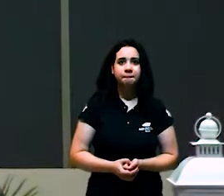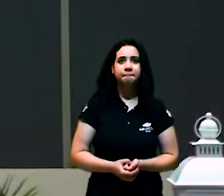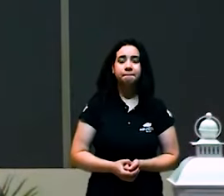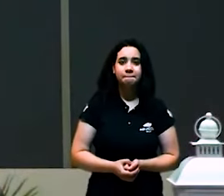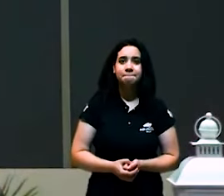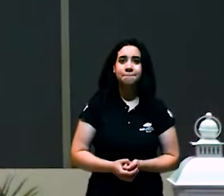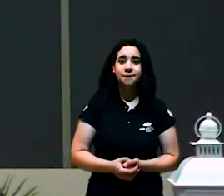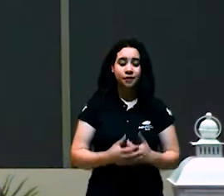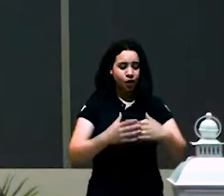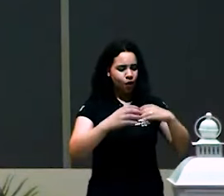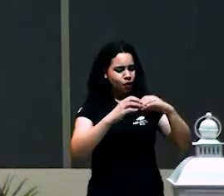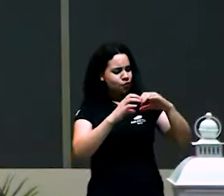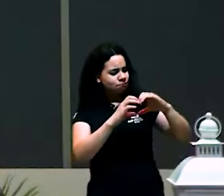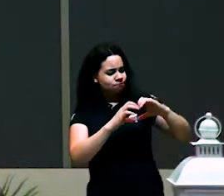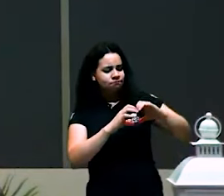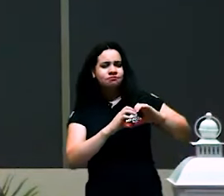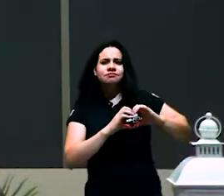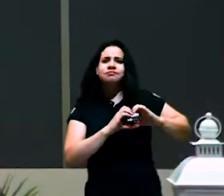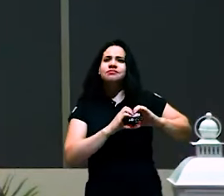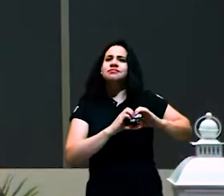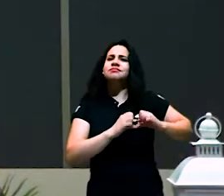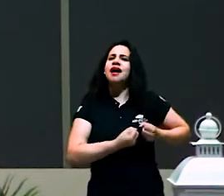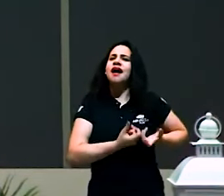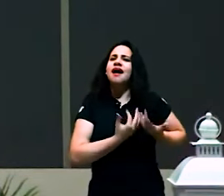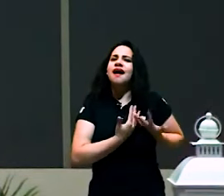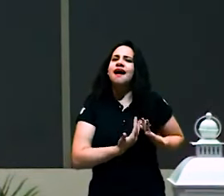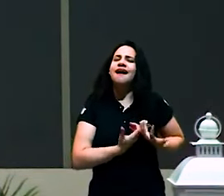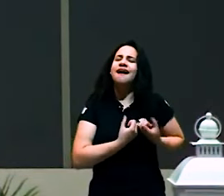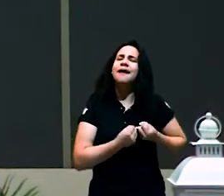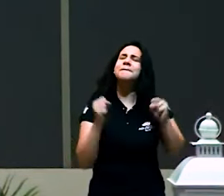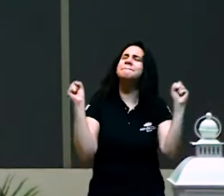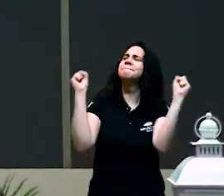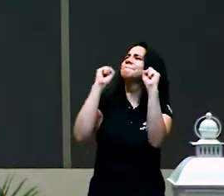Enche teu coração com a paixão e essa ansiedade.